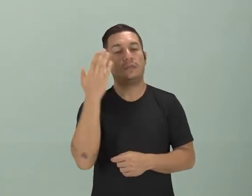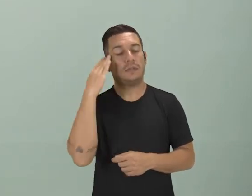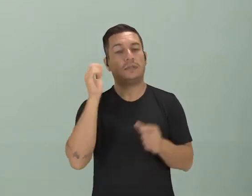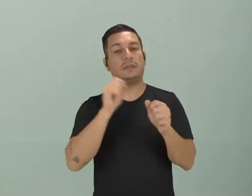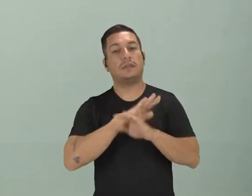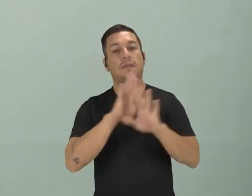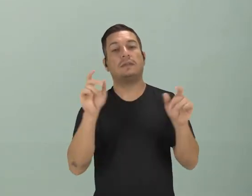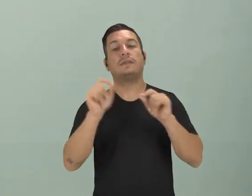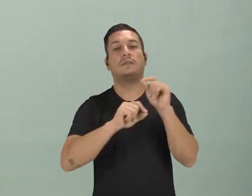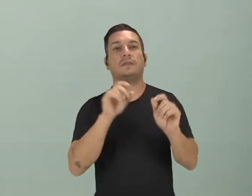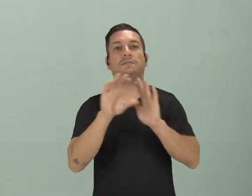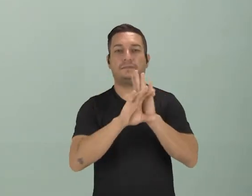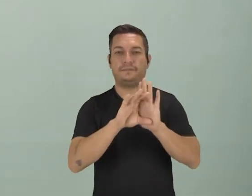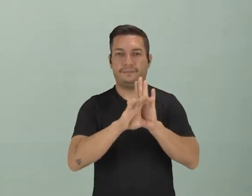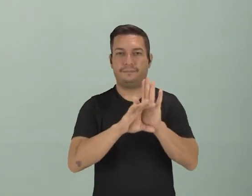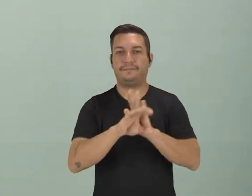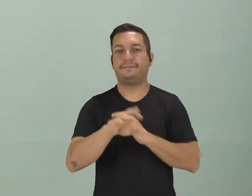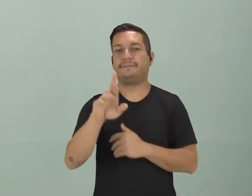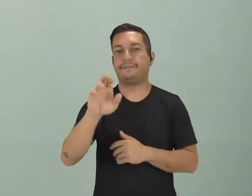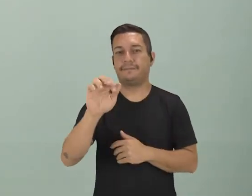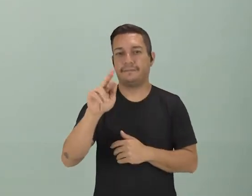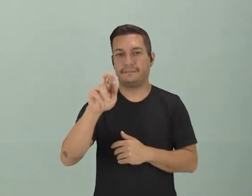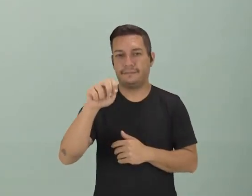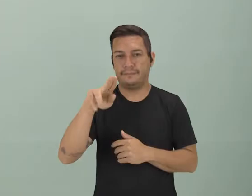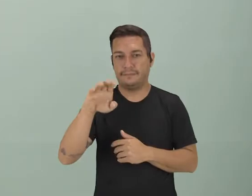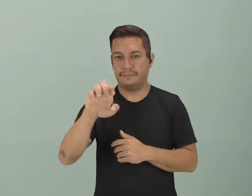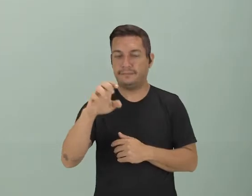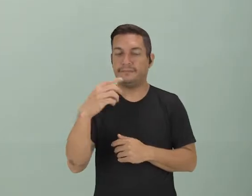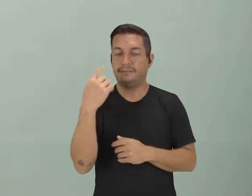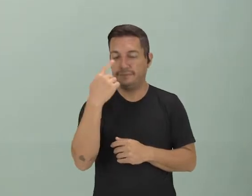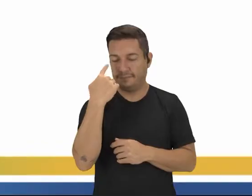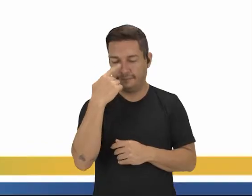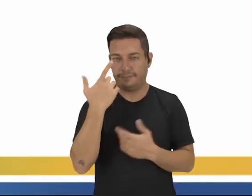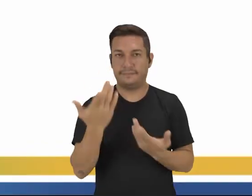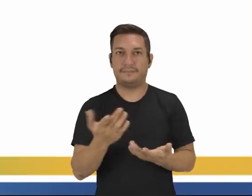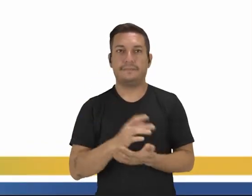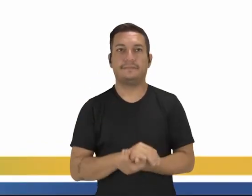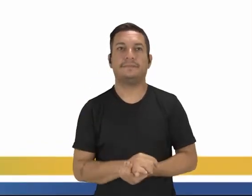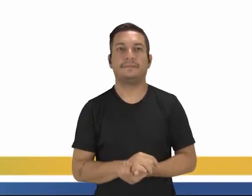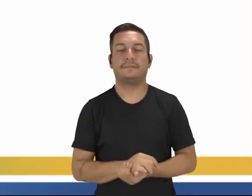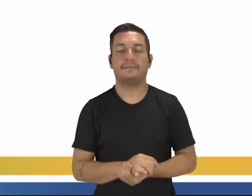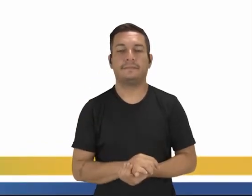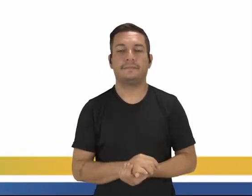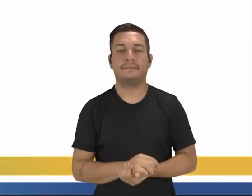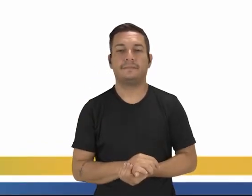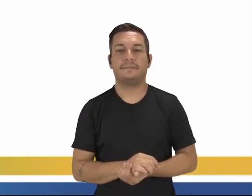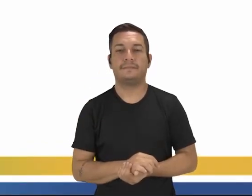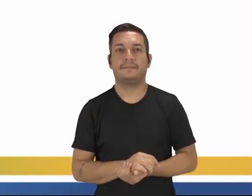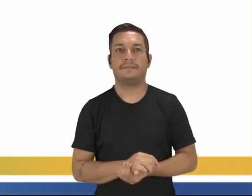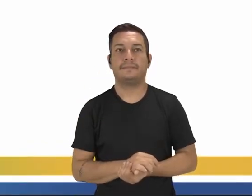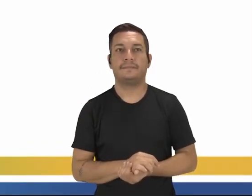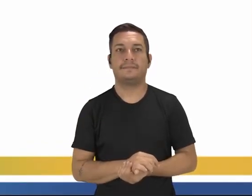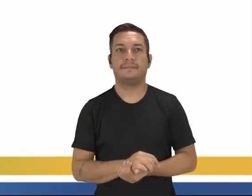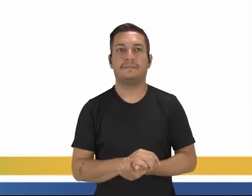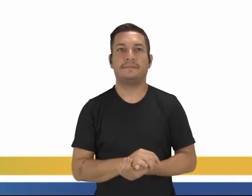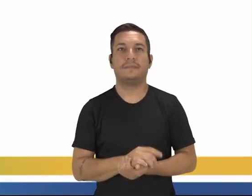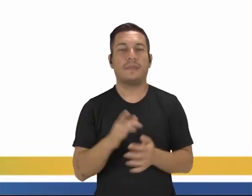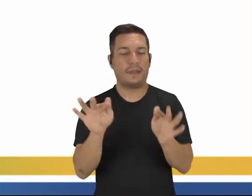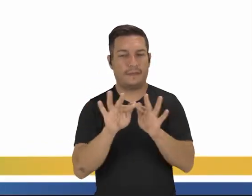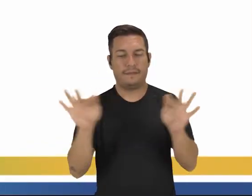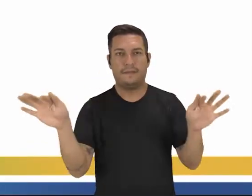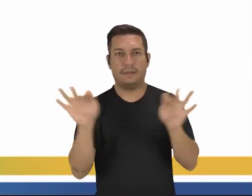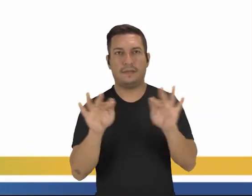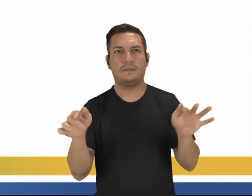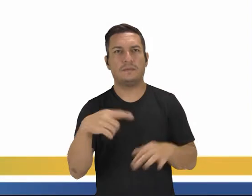conceito de um refrão, por exemplo, na língua espanhola. Vamos lá. ¿Ya has escuchado